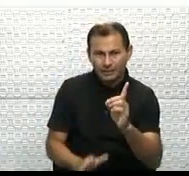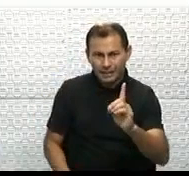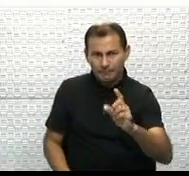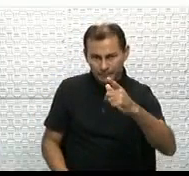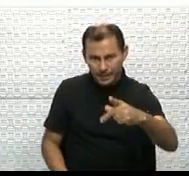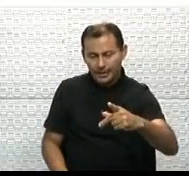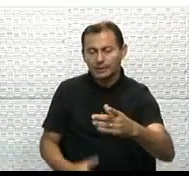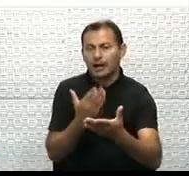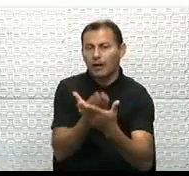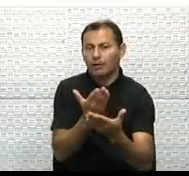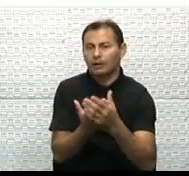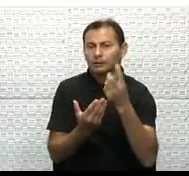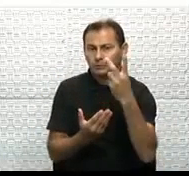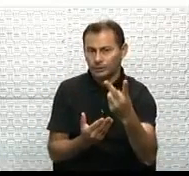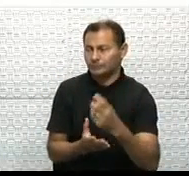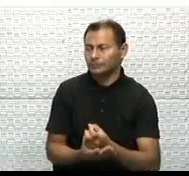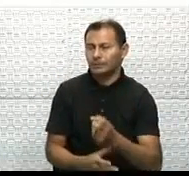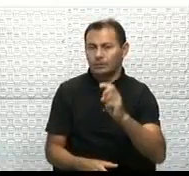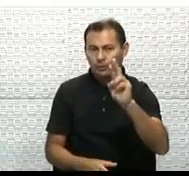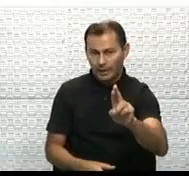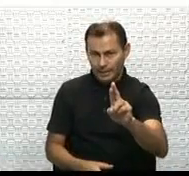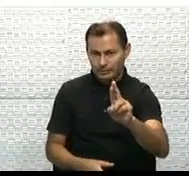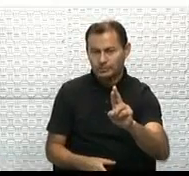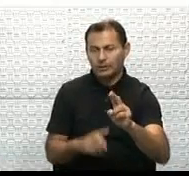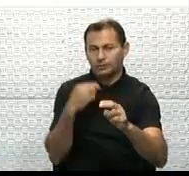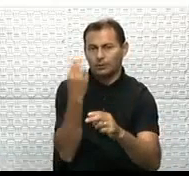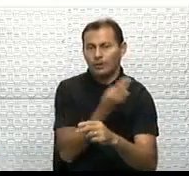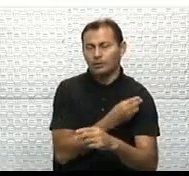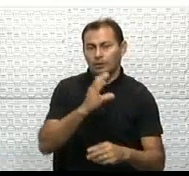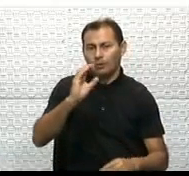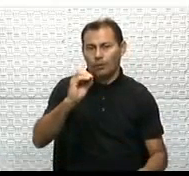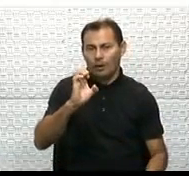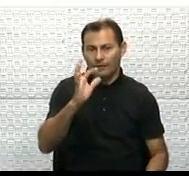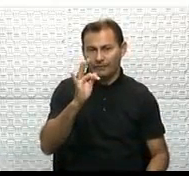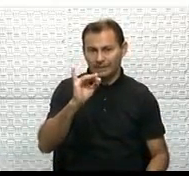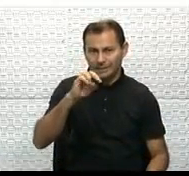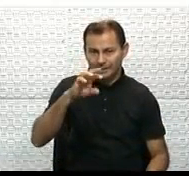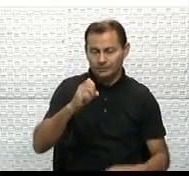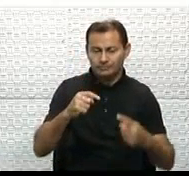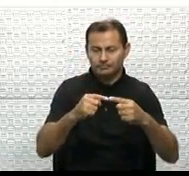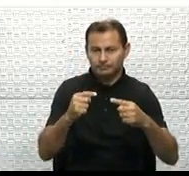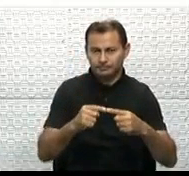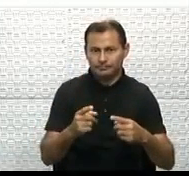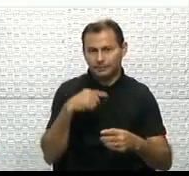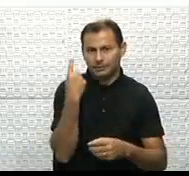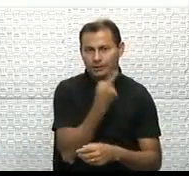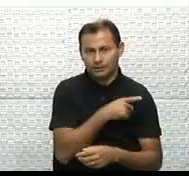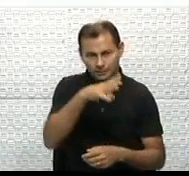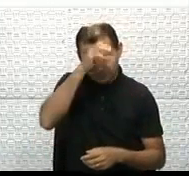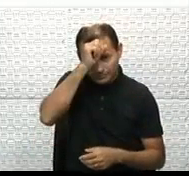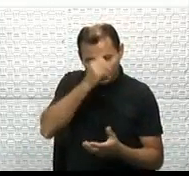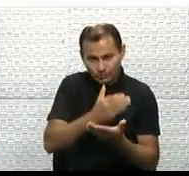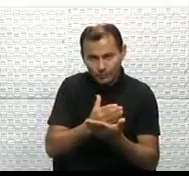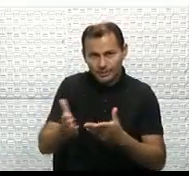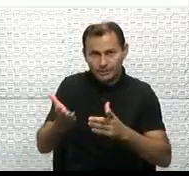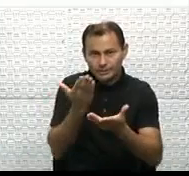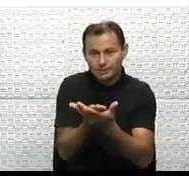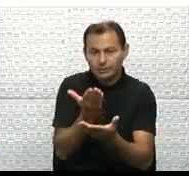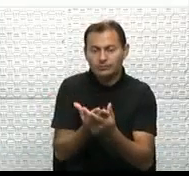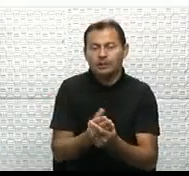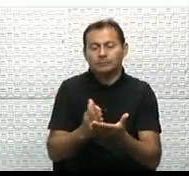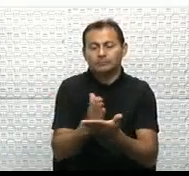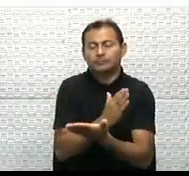aula 2. E o R é o nosso coeficiente de correlação, que nós aprendemos no começo dessa aula a